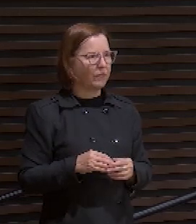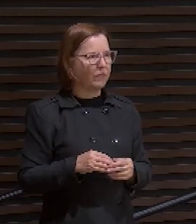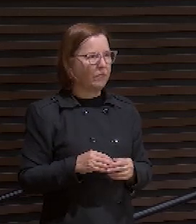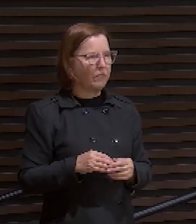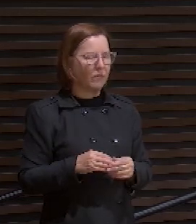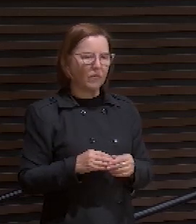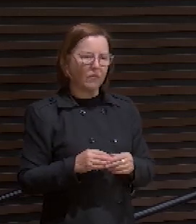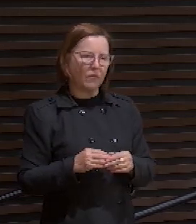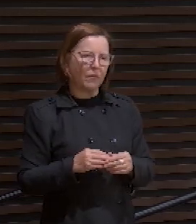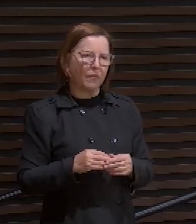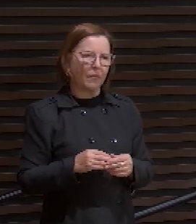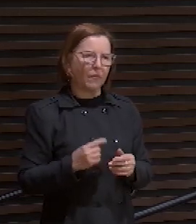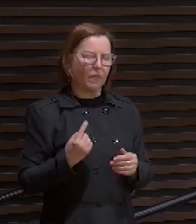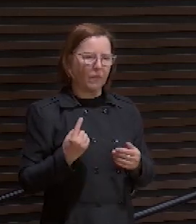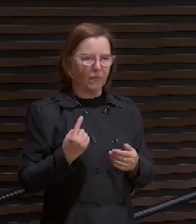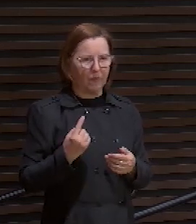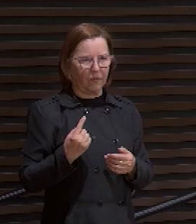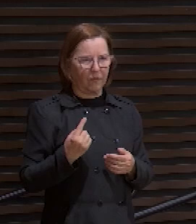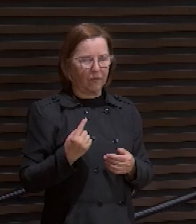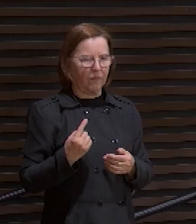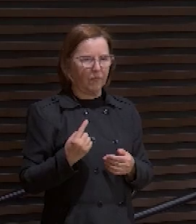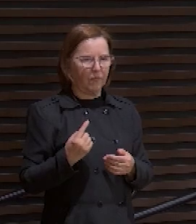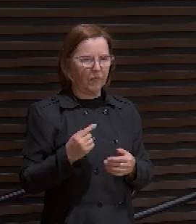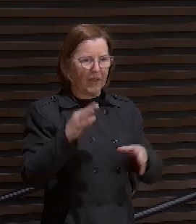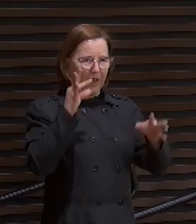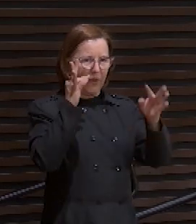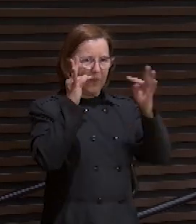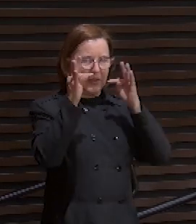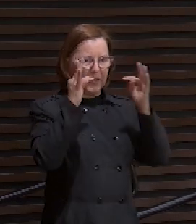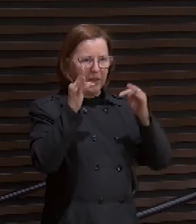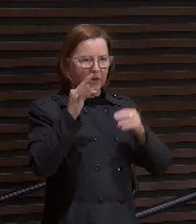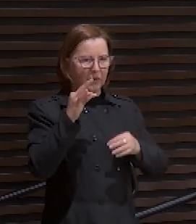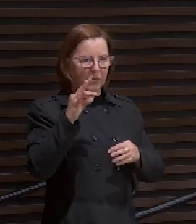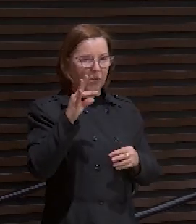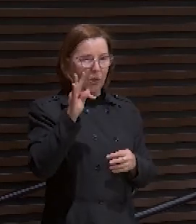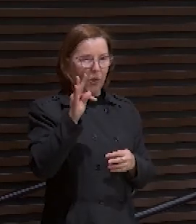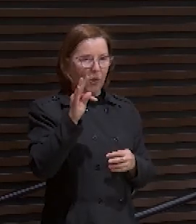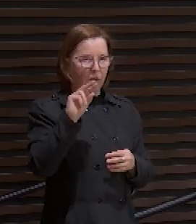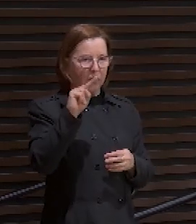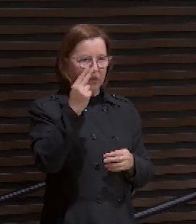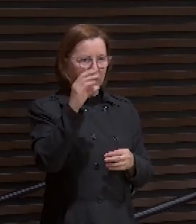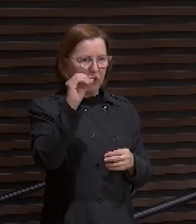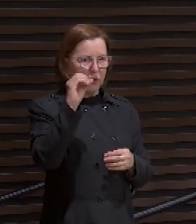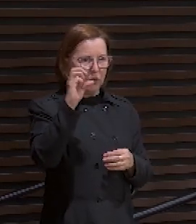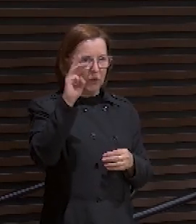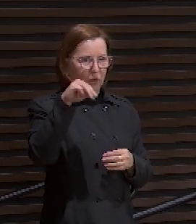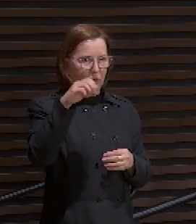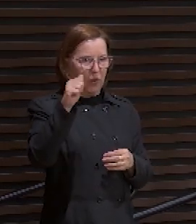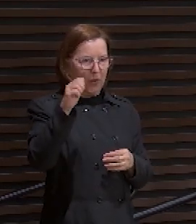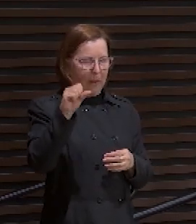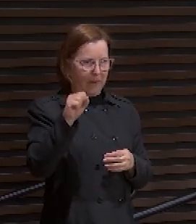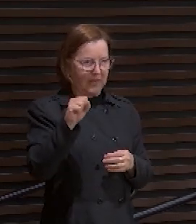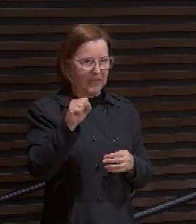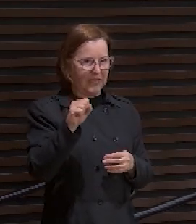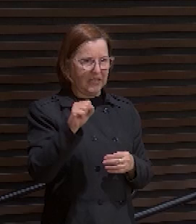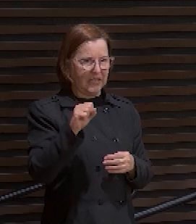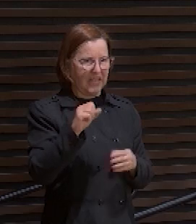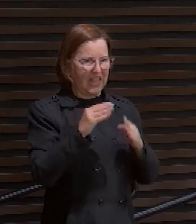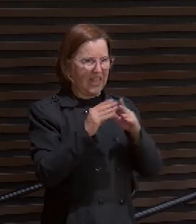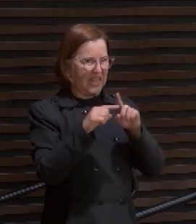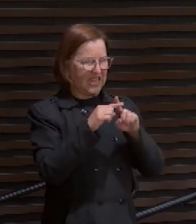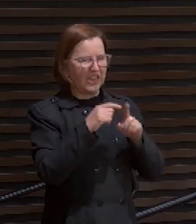Griffith Thomas, um teólogo maravilhoso da igreja anglicana, ele disse o